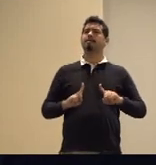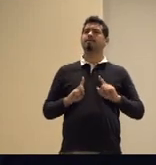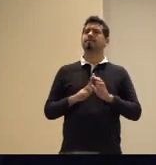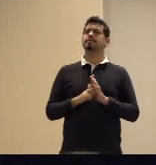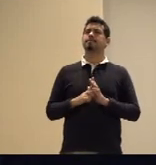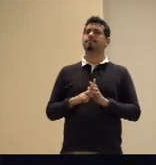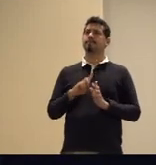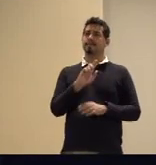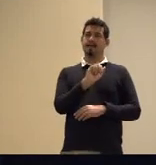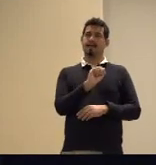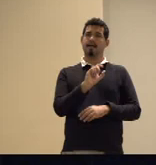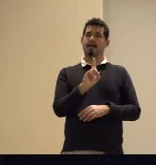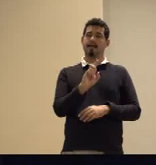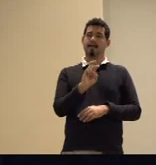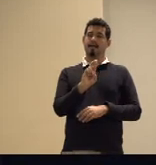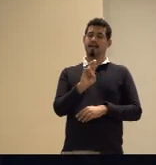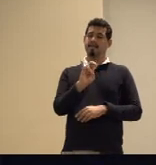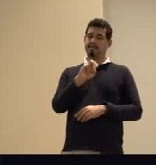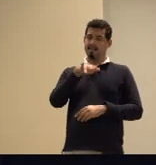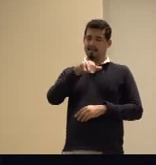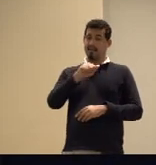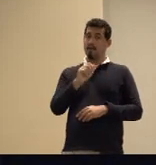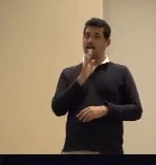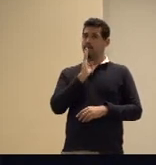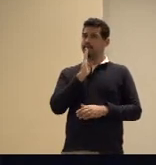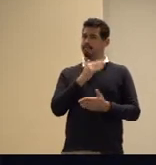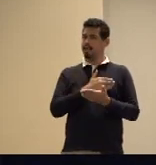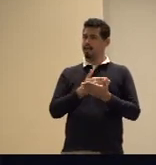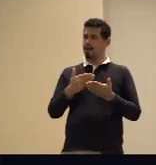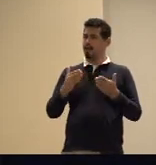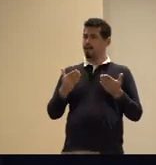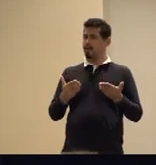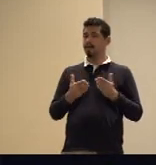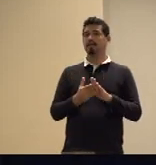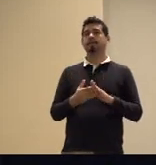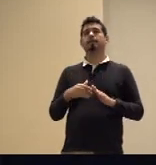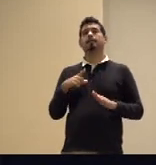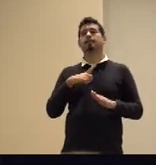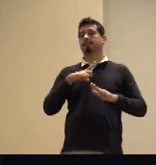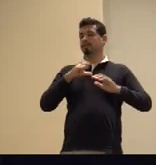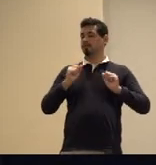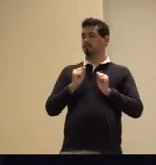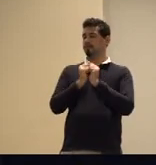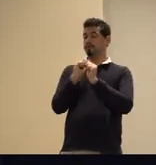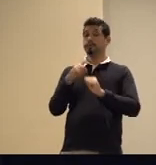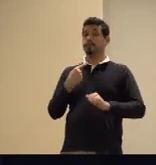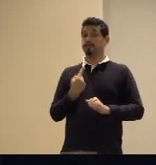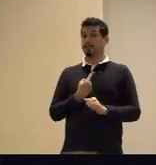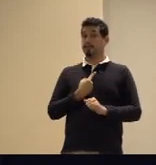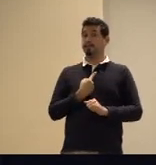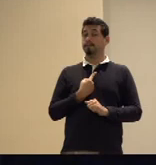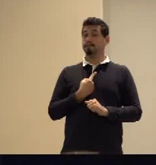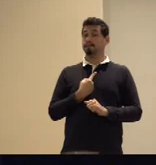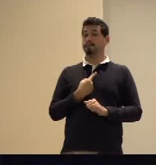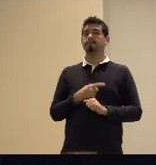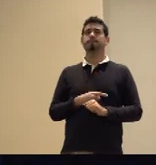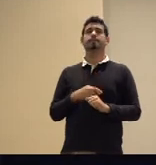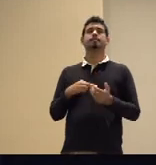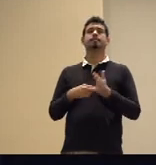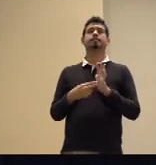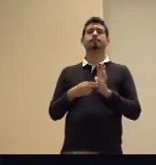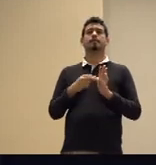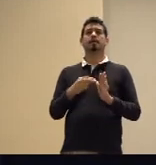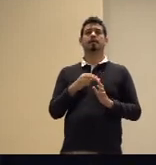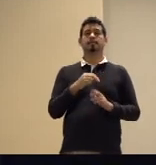Adriana conheci recentemente quando vinha à corregedoria, e agora ela está junto com a gente, mas no SEJA, que é uma